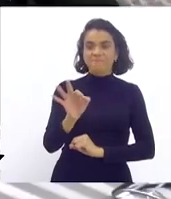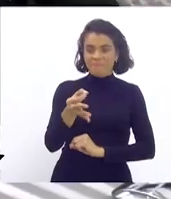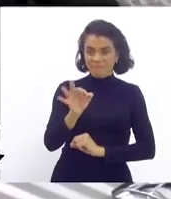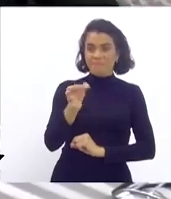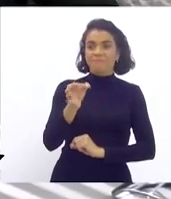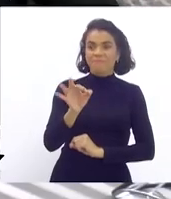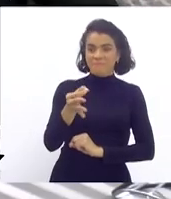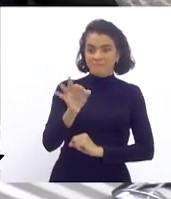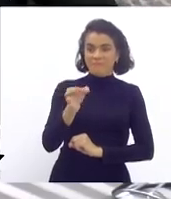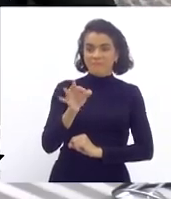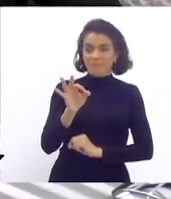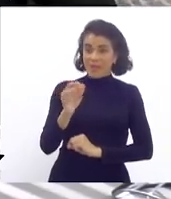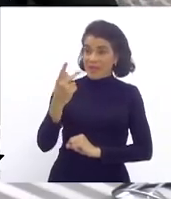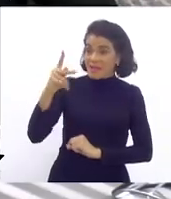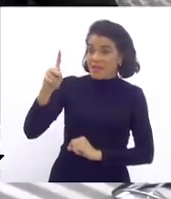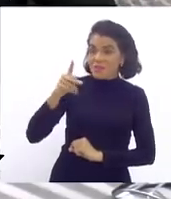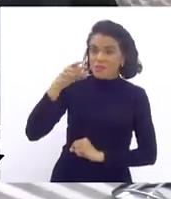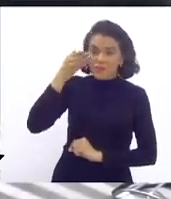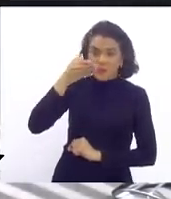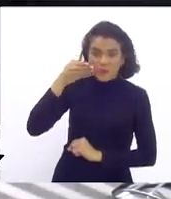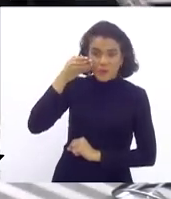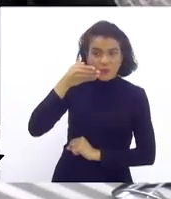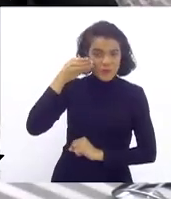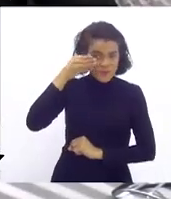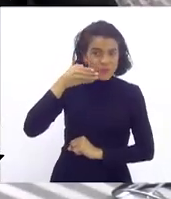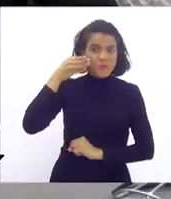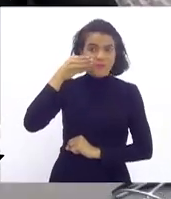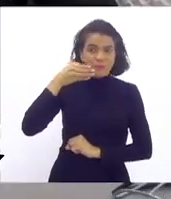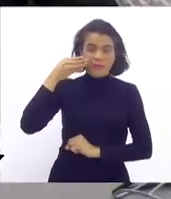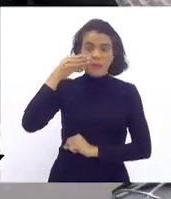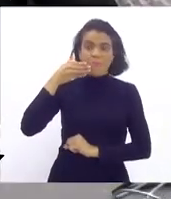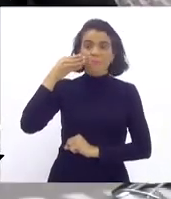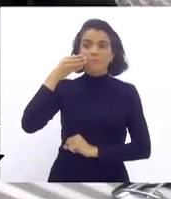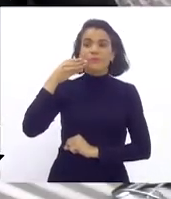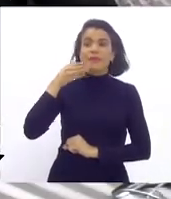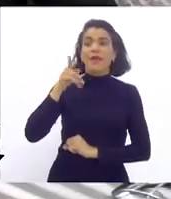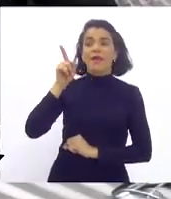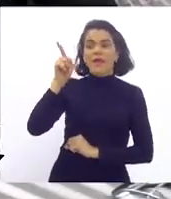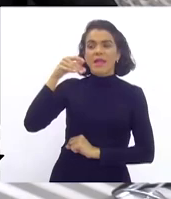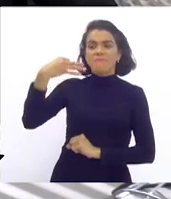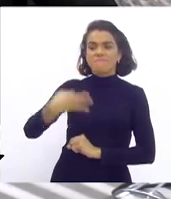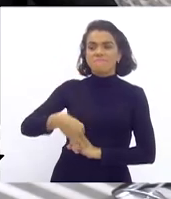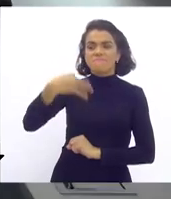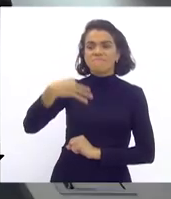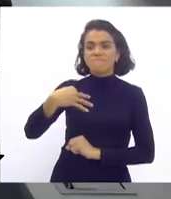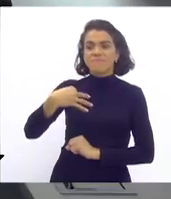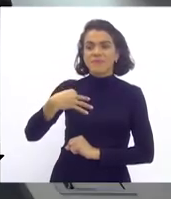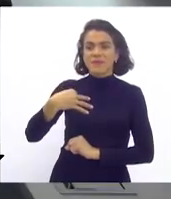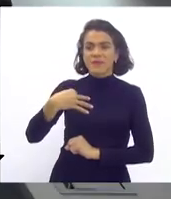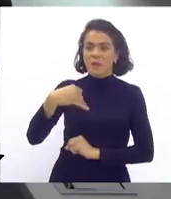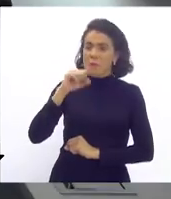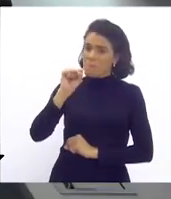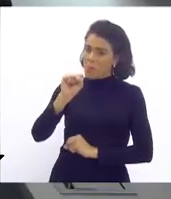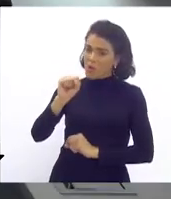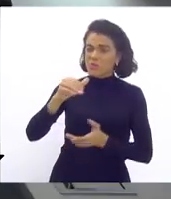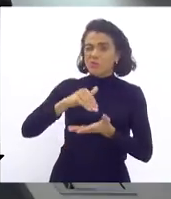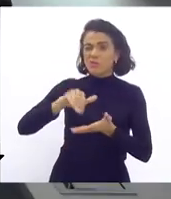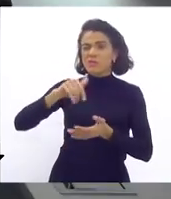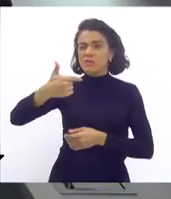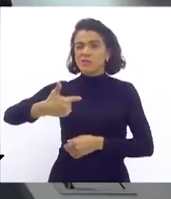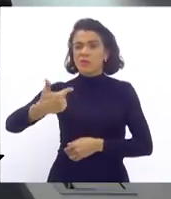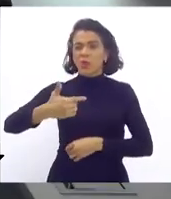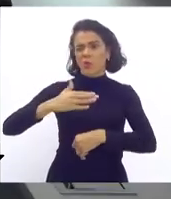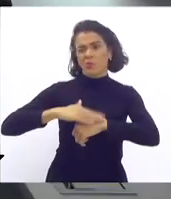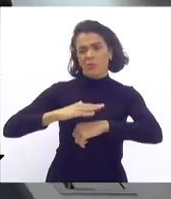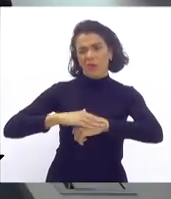na sua fala e ele tem afirmado que o secretário para um segundo